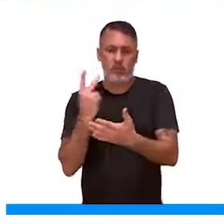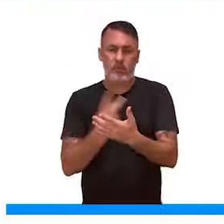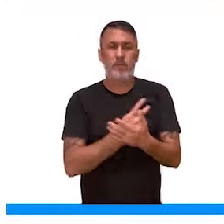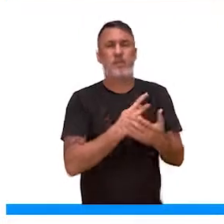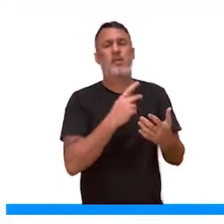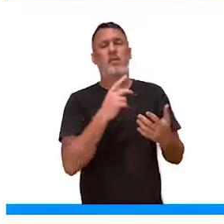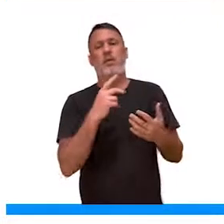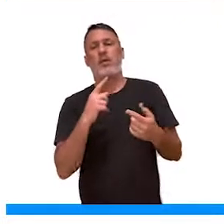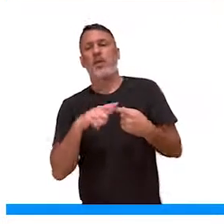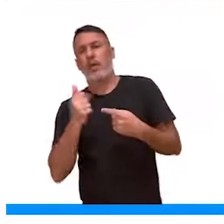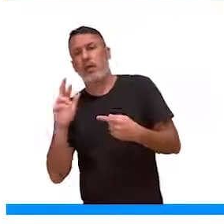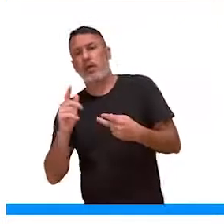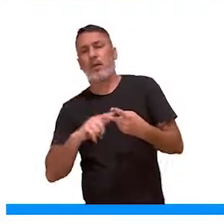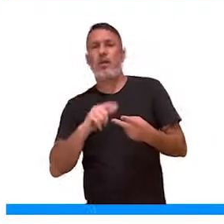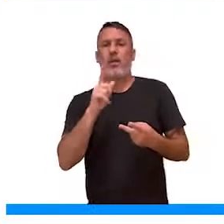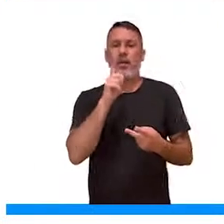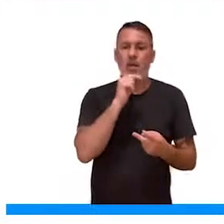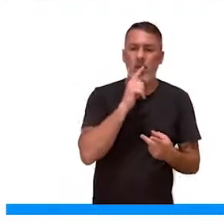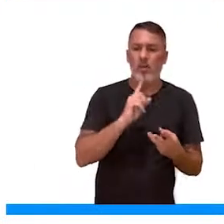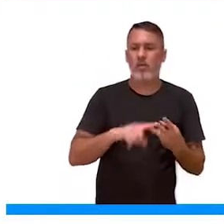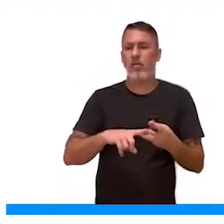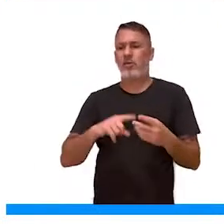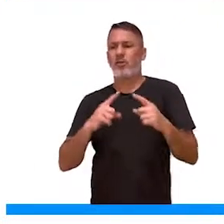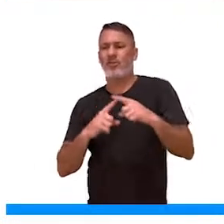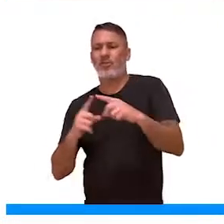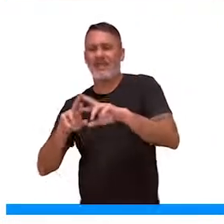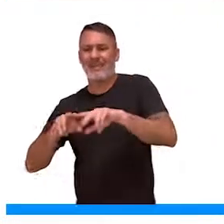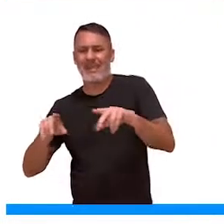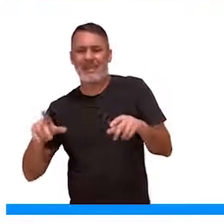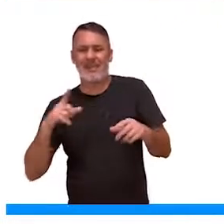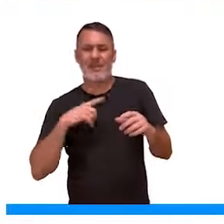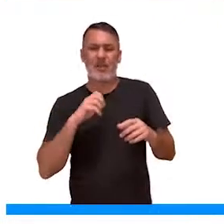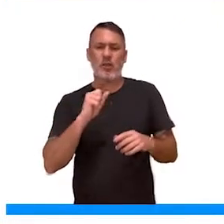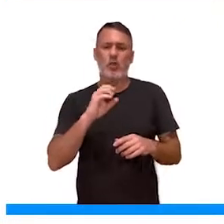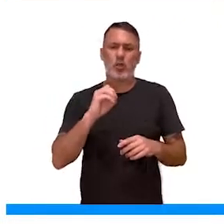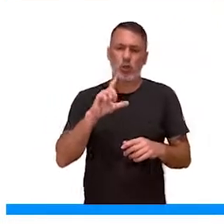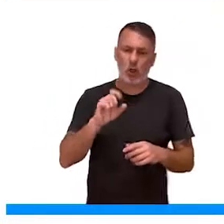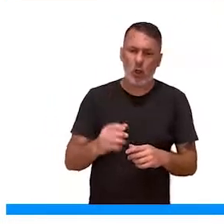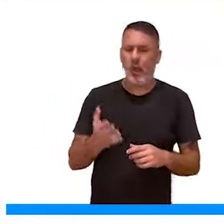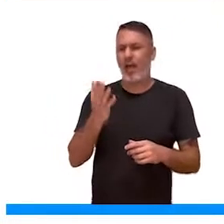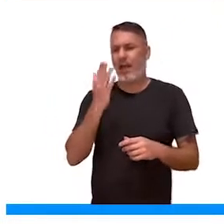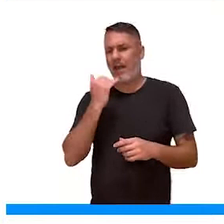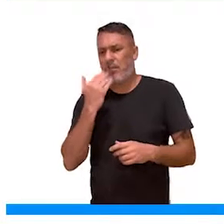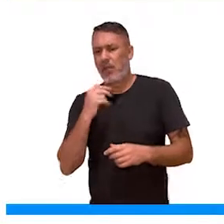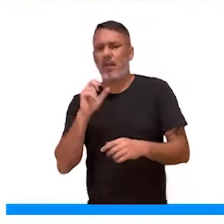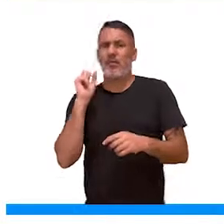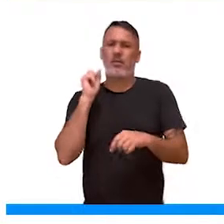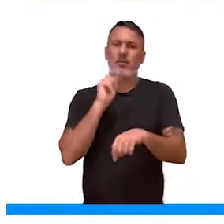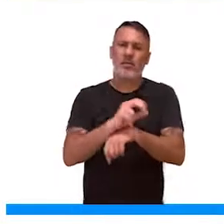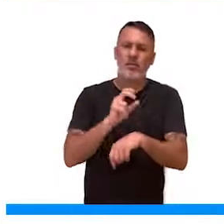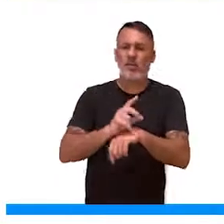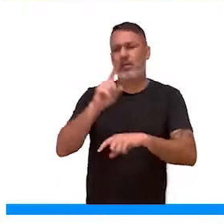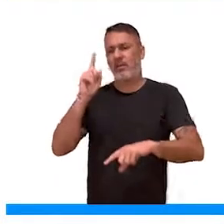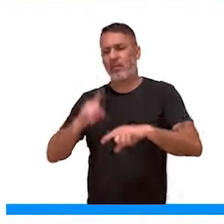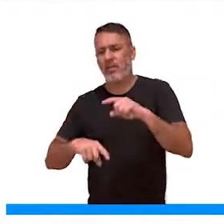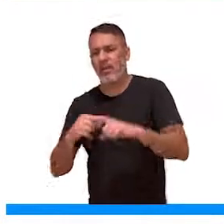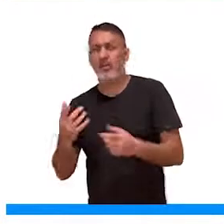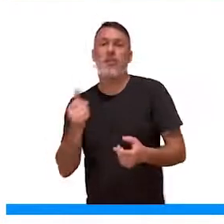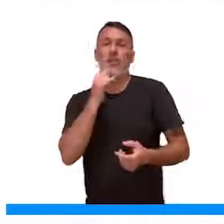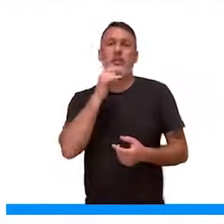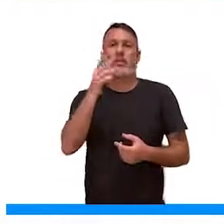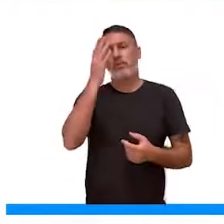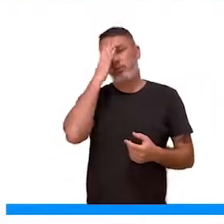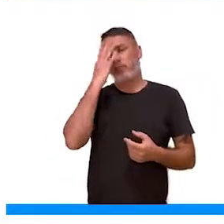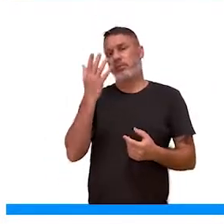doente, ou através do ar, da água, do solo, do alimento ou objetos contaminados, como, por exemplo, o